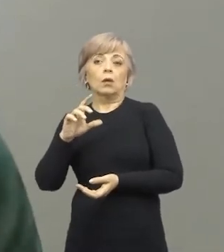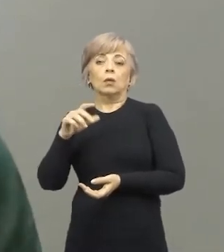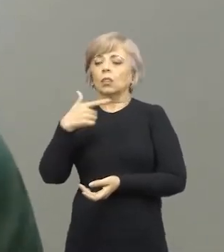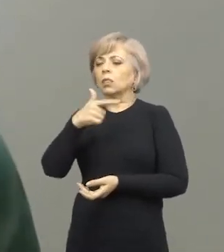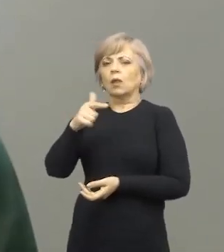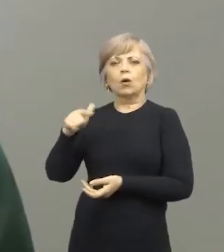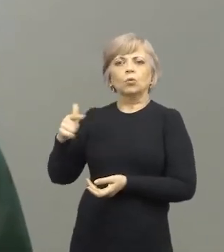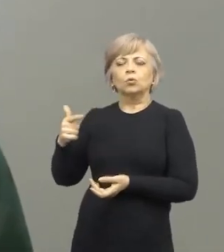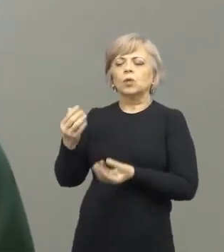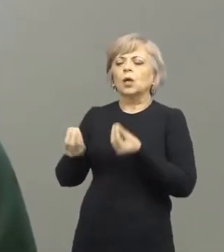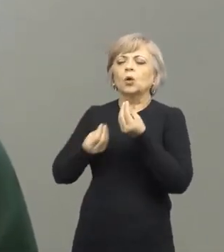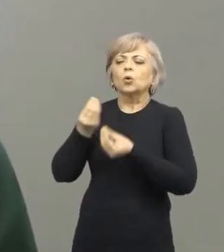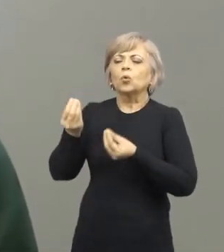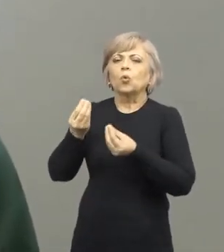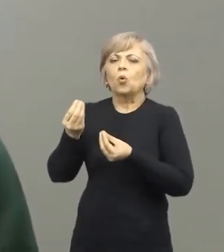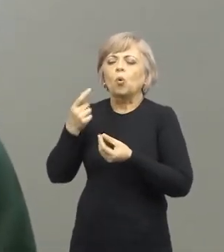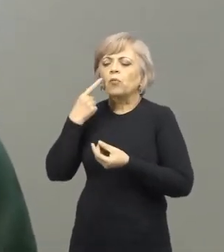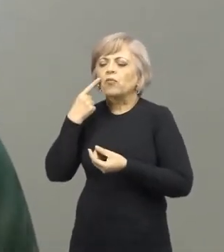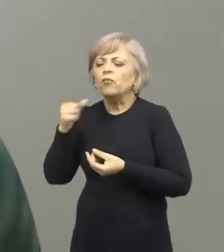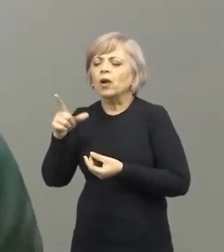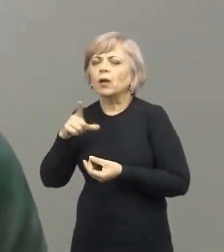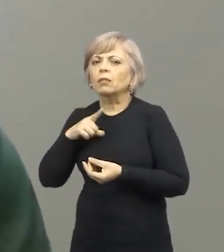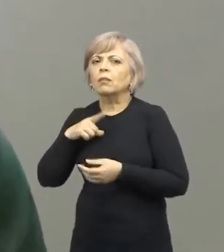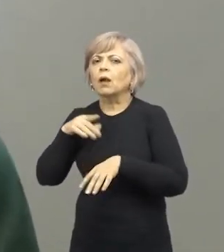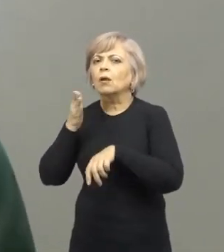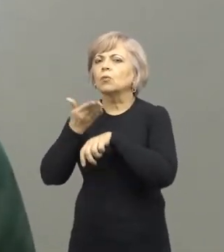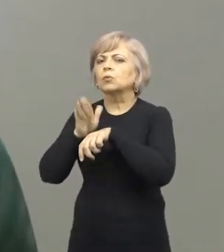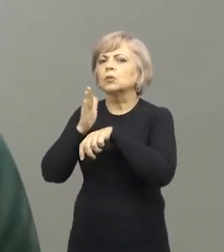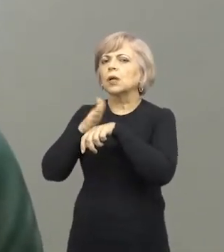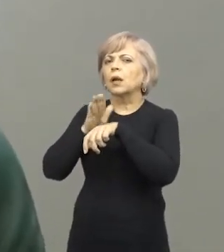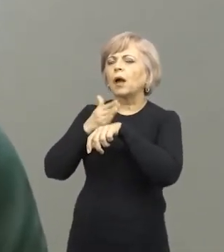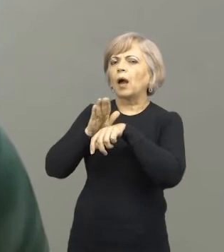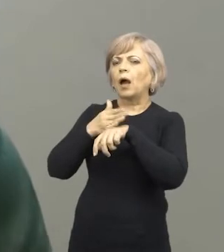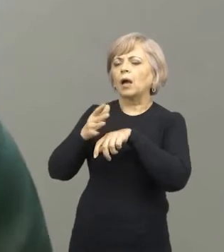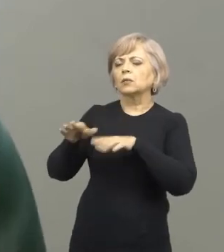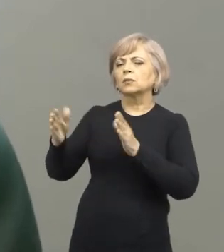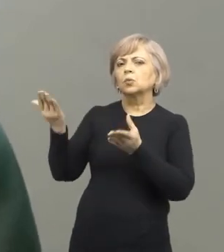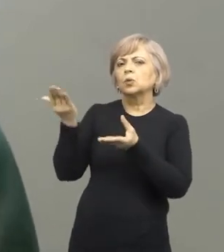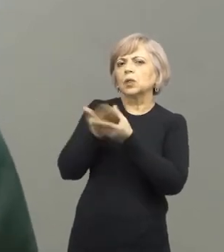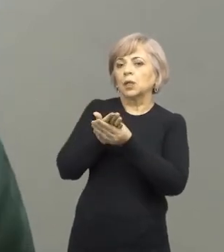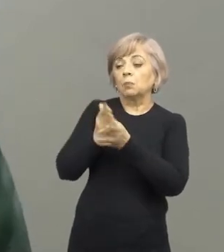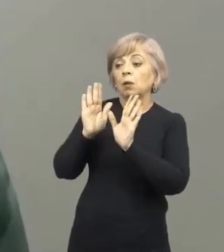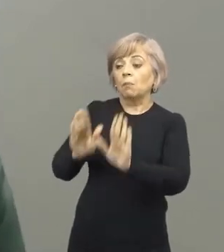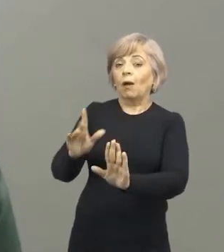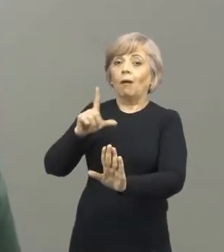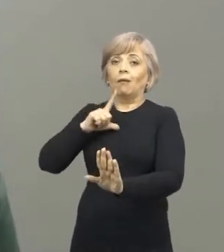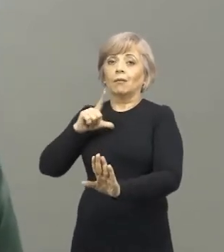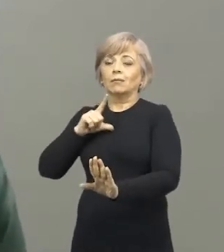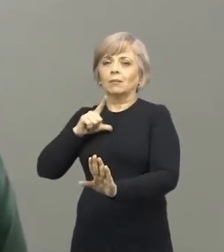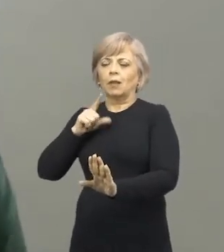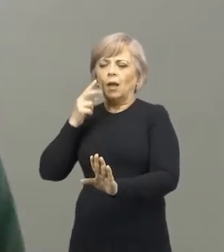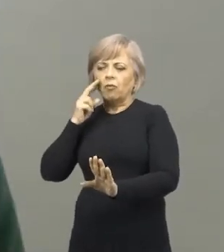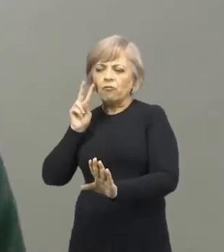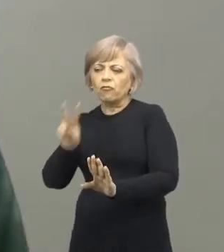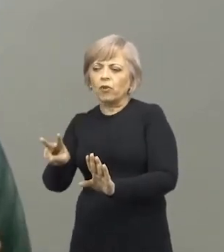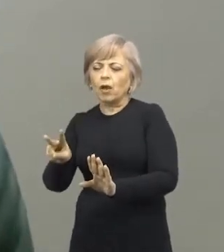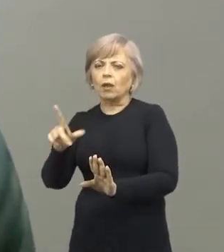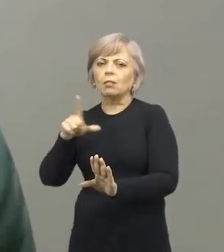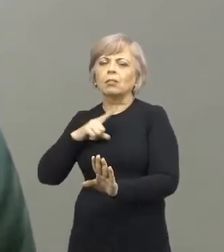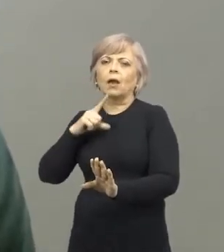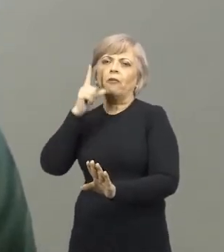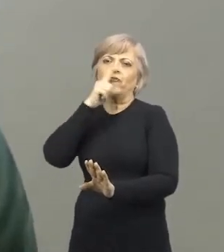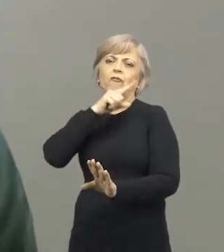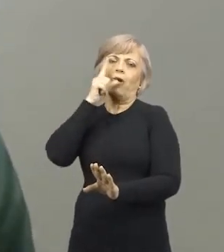temos sinais ou evidências de que houve uma execução ou a prática de um crime, mas nós temos aqui evidências que houve uma